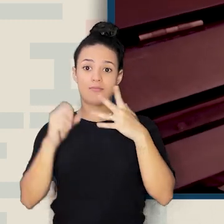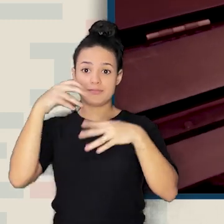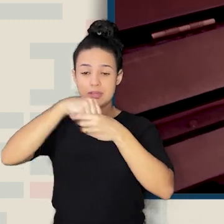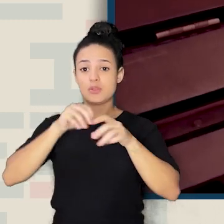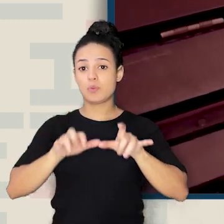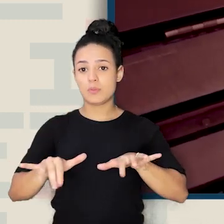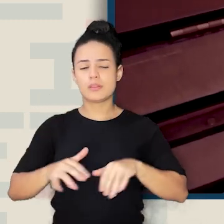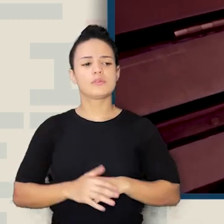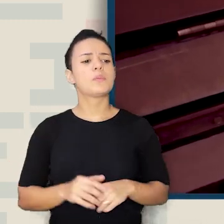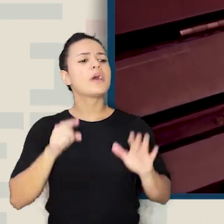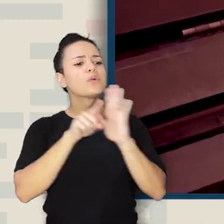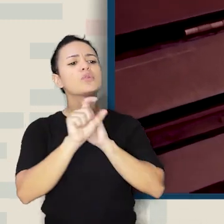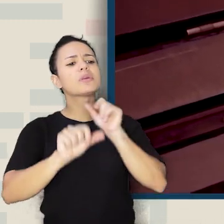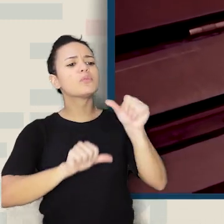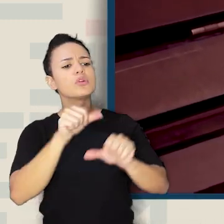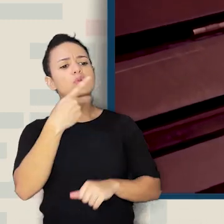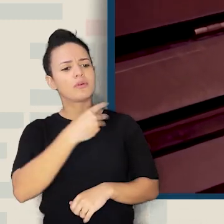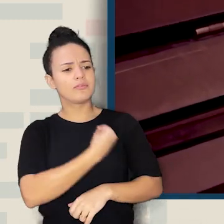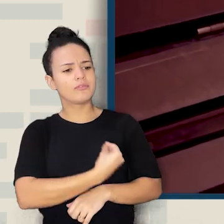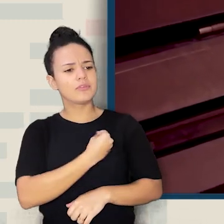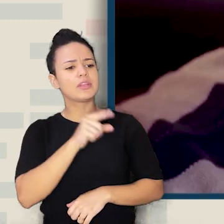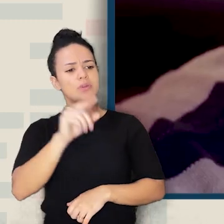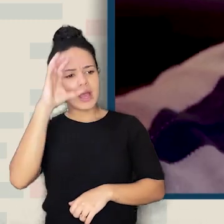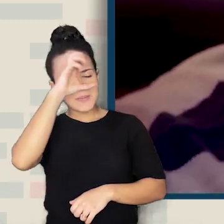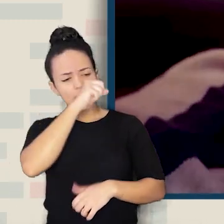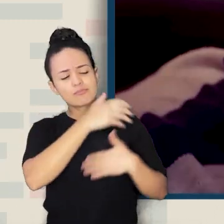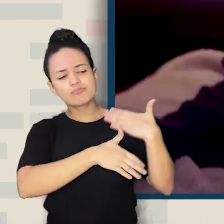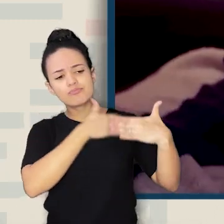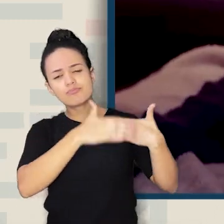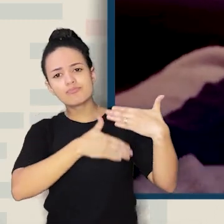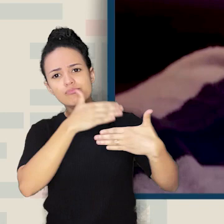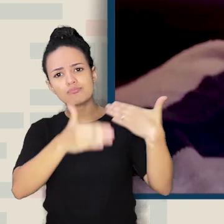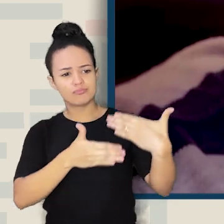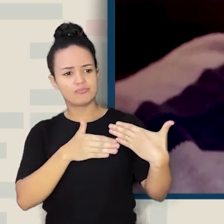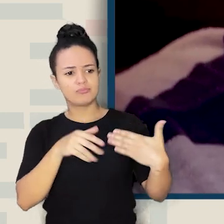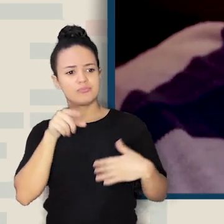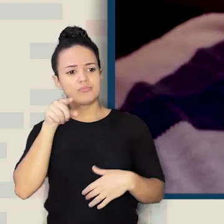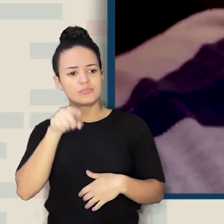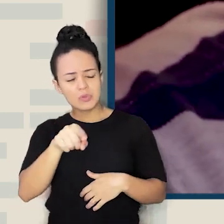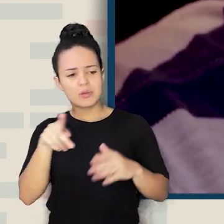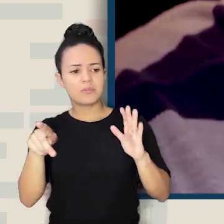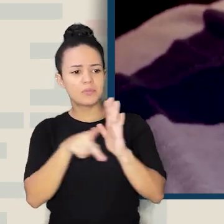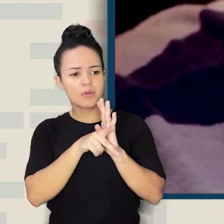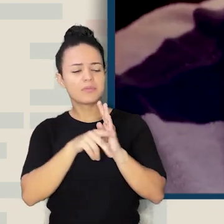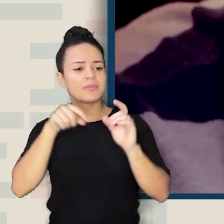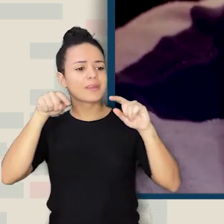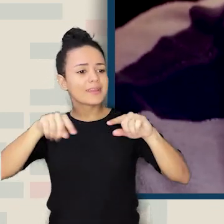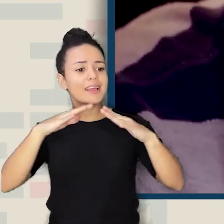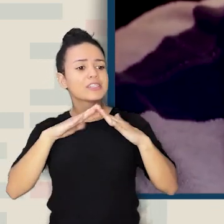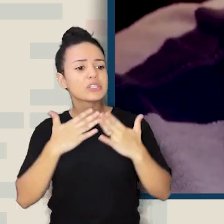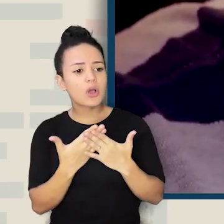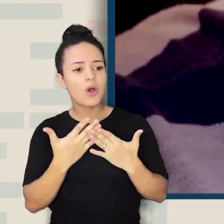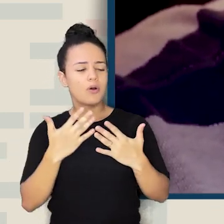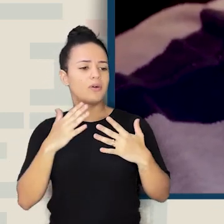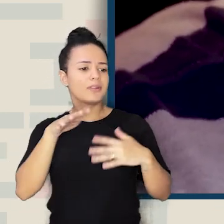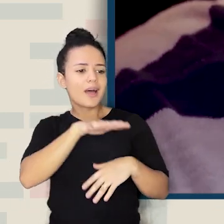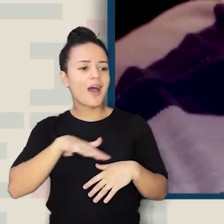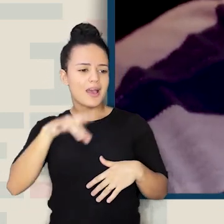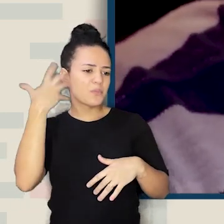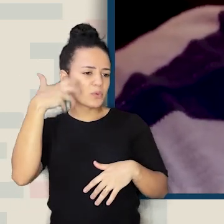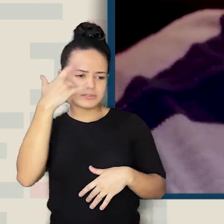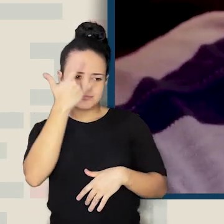piano. O que mudou na sua vida, o que você aprendeu, vem aprendendo com esse trabalho, né? Que você desenvolve junto com os deficientes